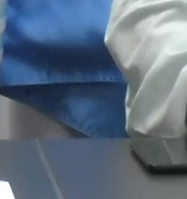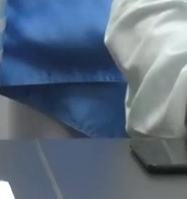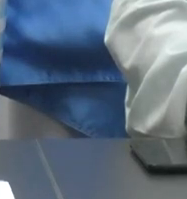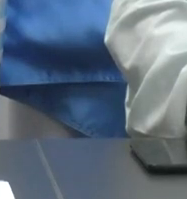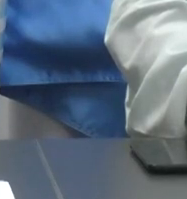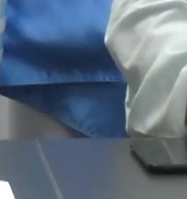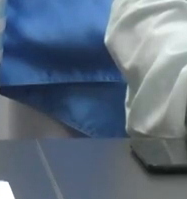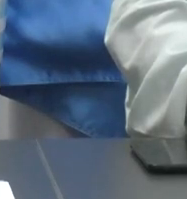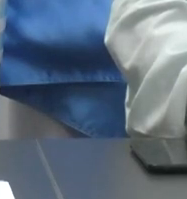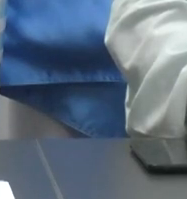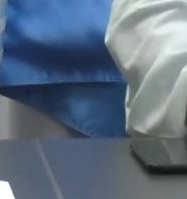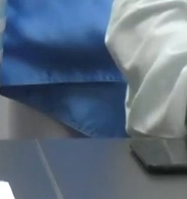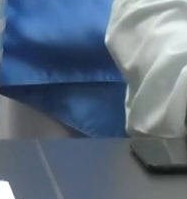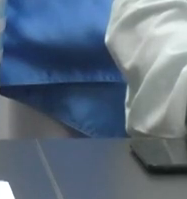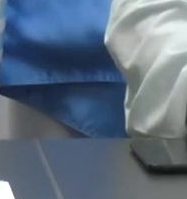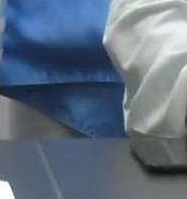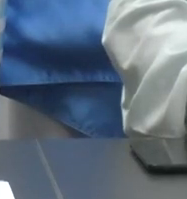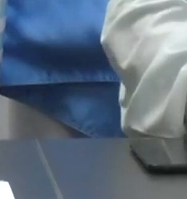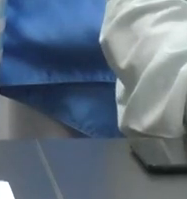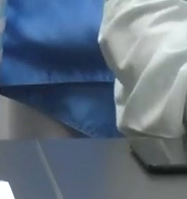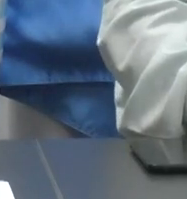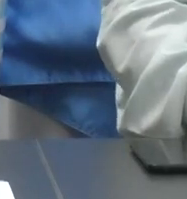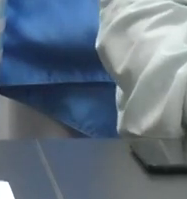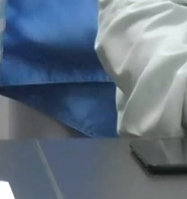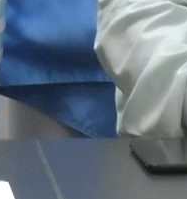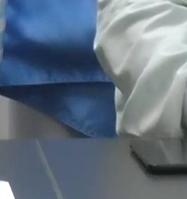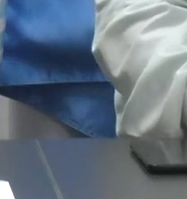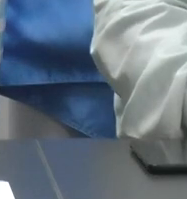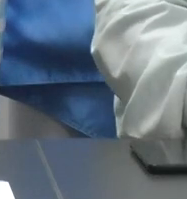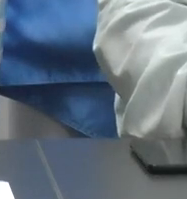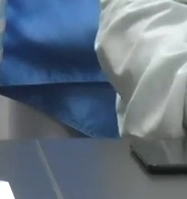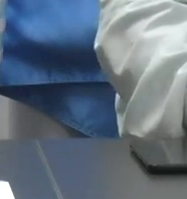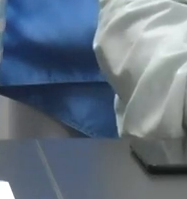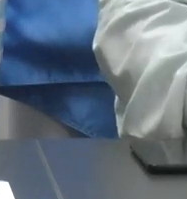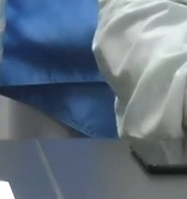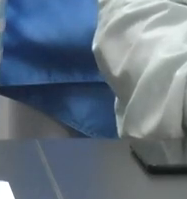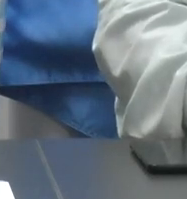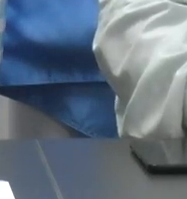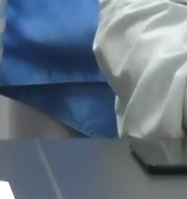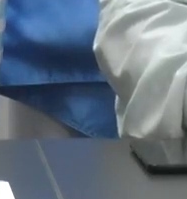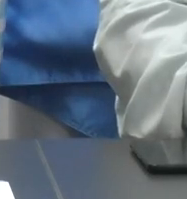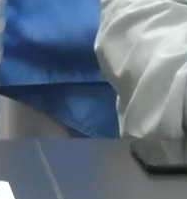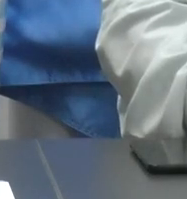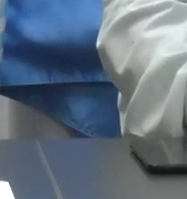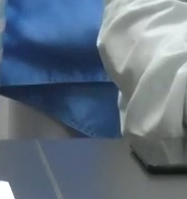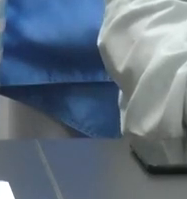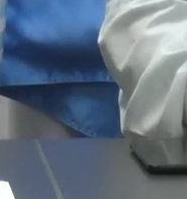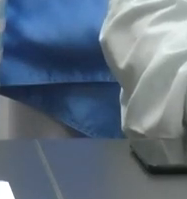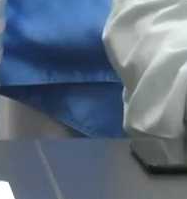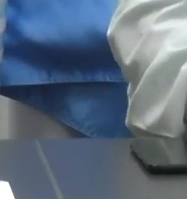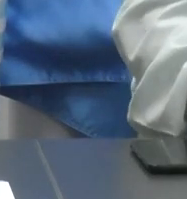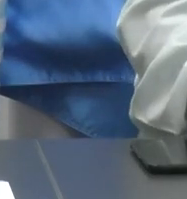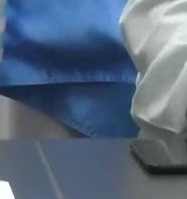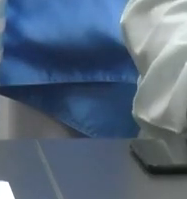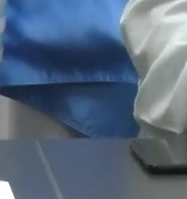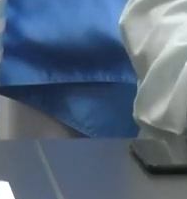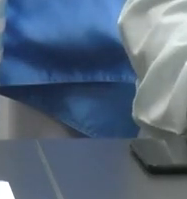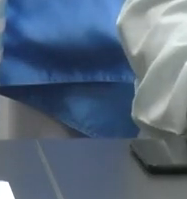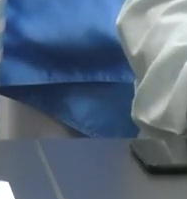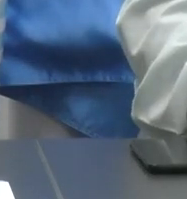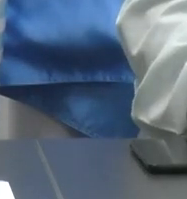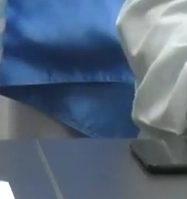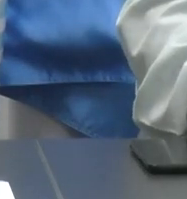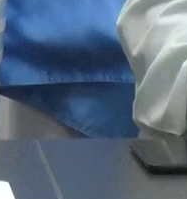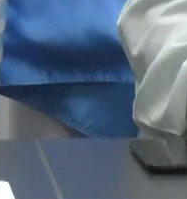é uma vez que eh tenham algumas dúvidas entre deputados e deputadas aqui presentes